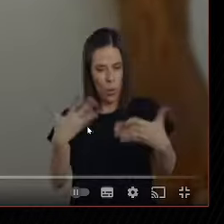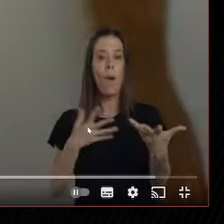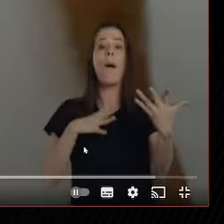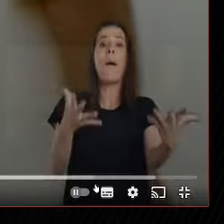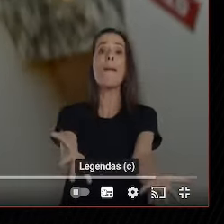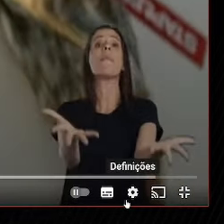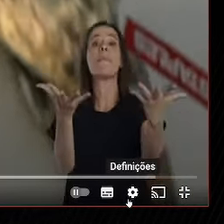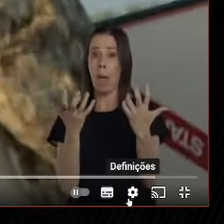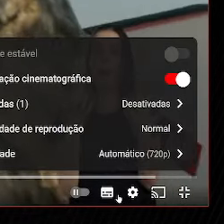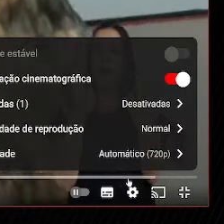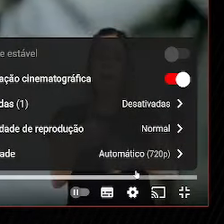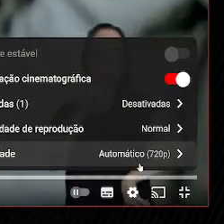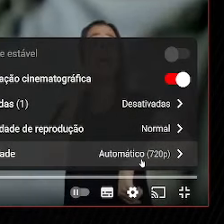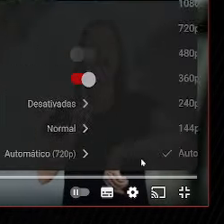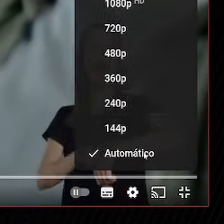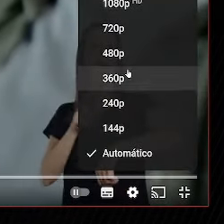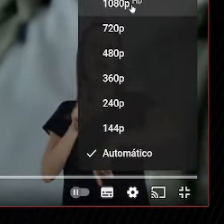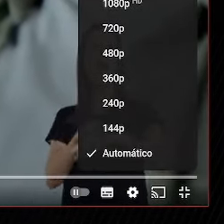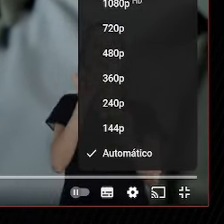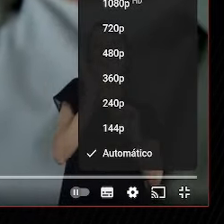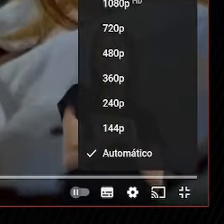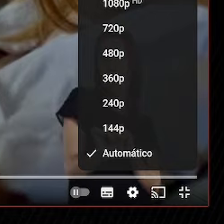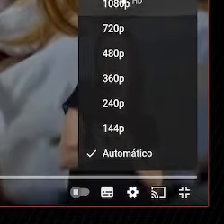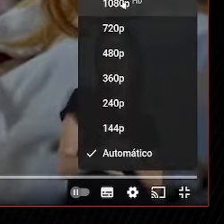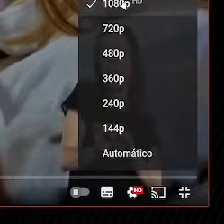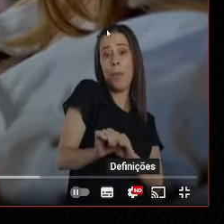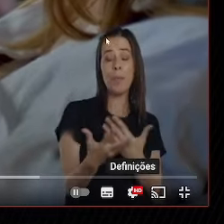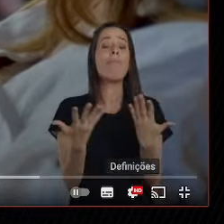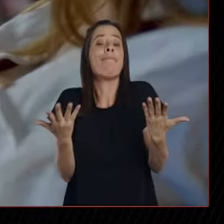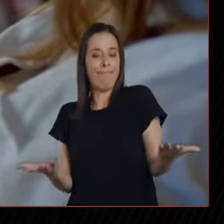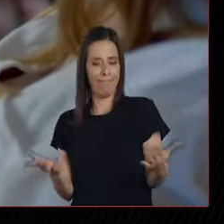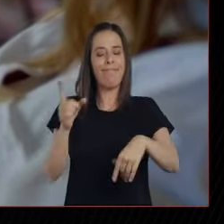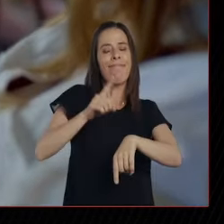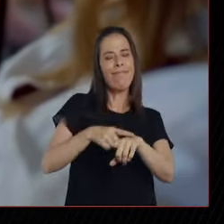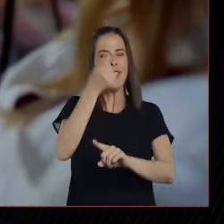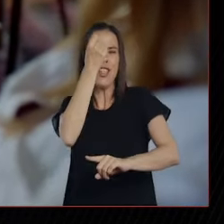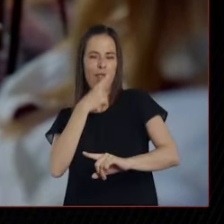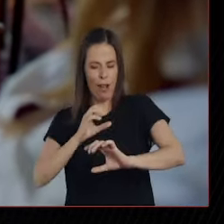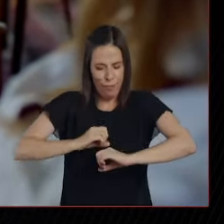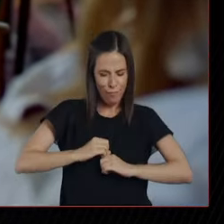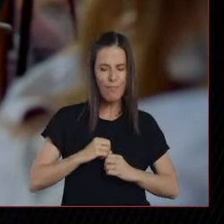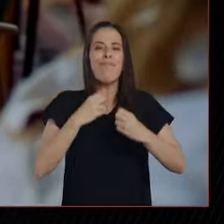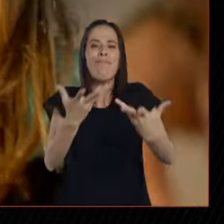Pá, a qualidade de vida é que está péssima. Ah, bom.